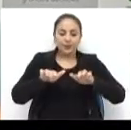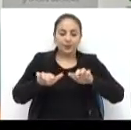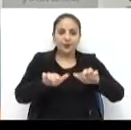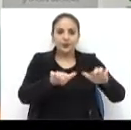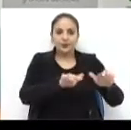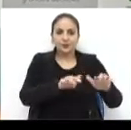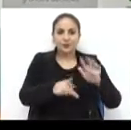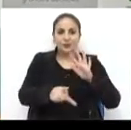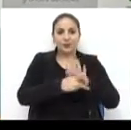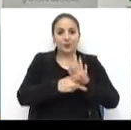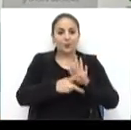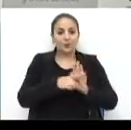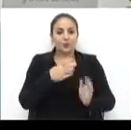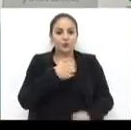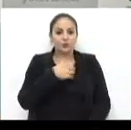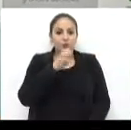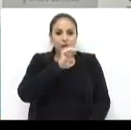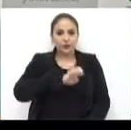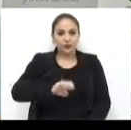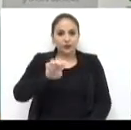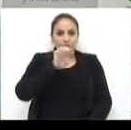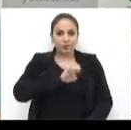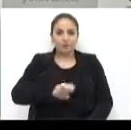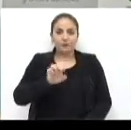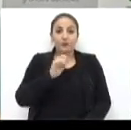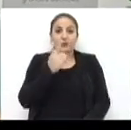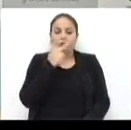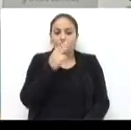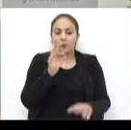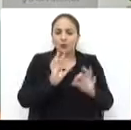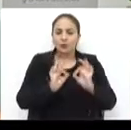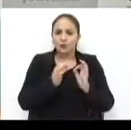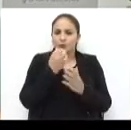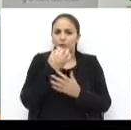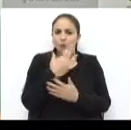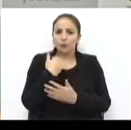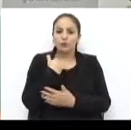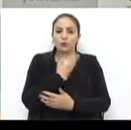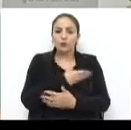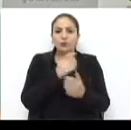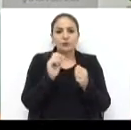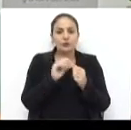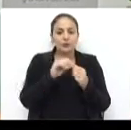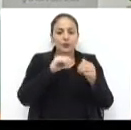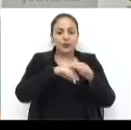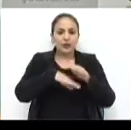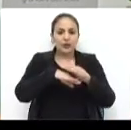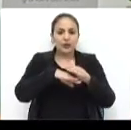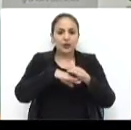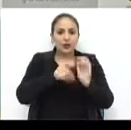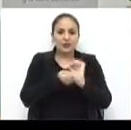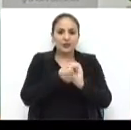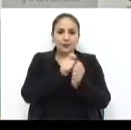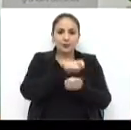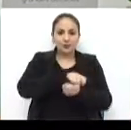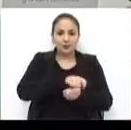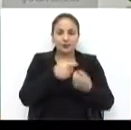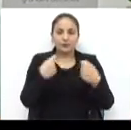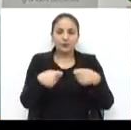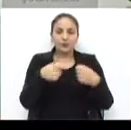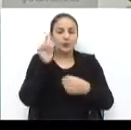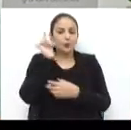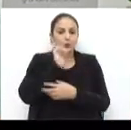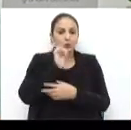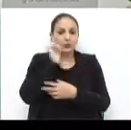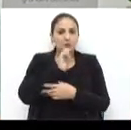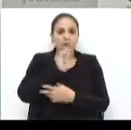origem europeia, e como o projeto era bom, né? A gente fez as adaptações necessárias para